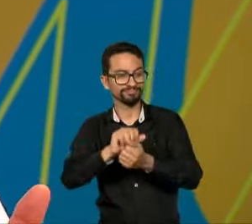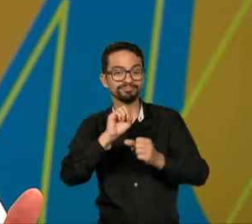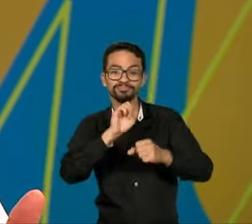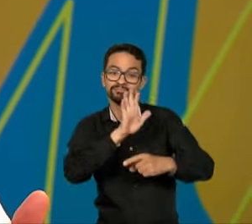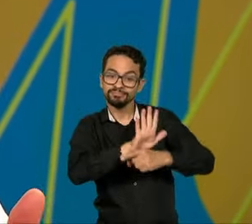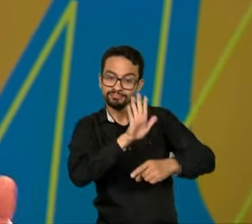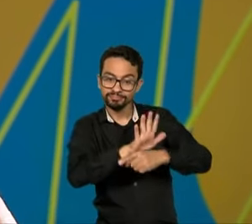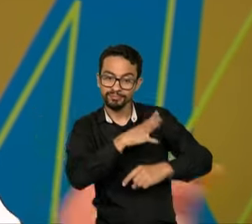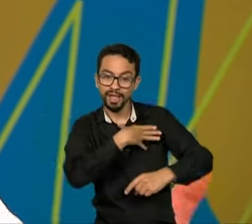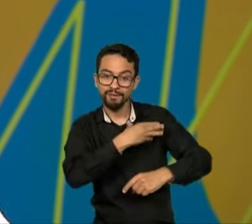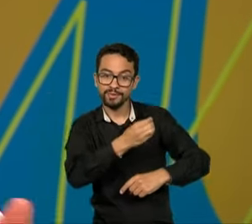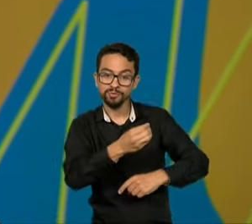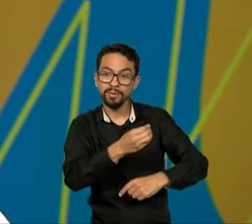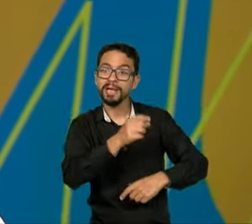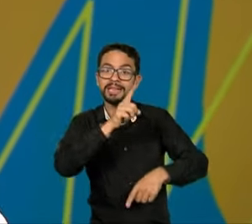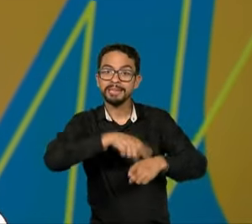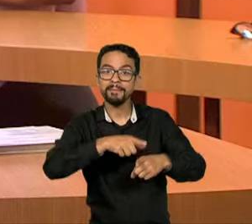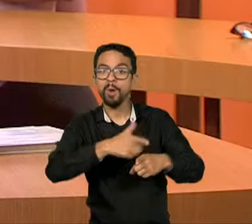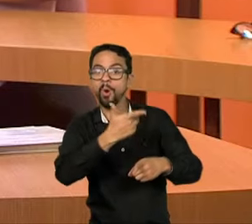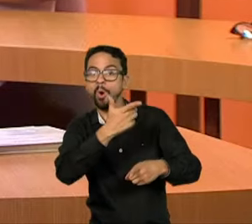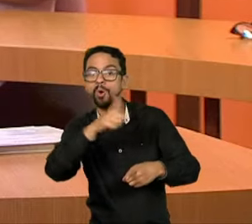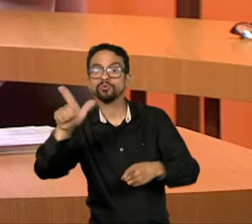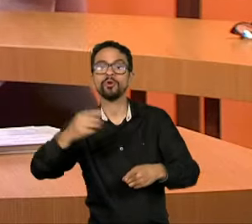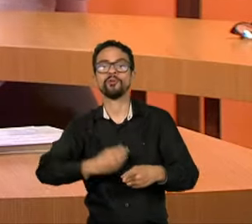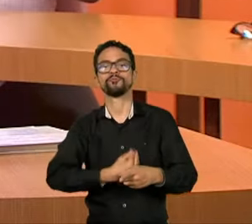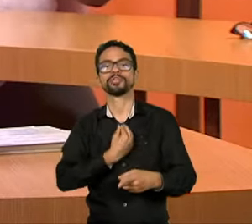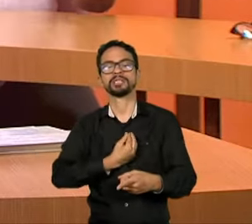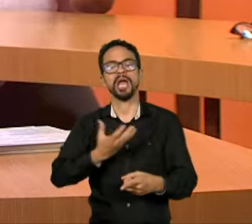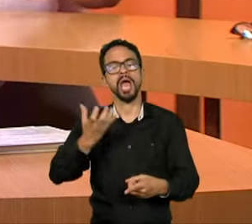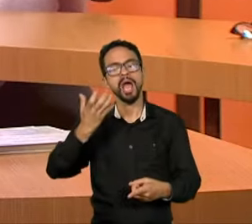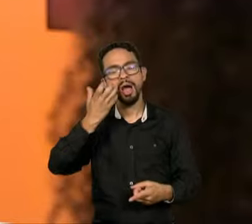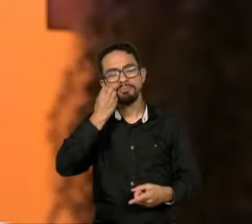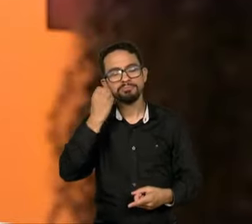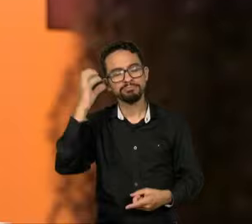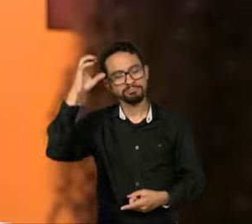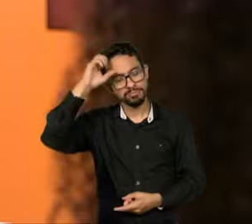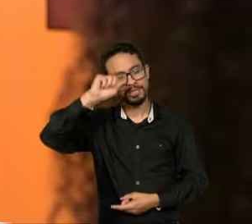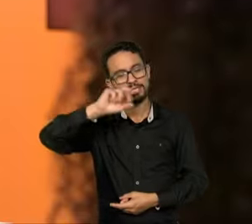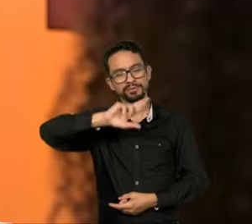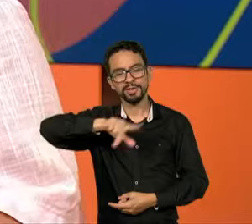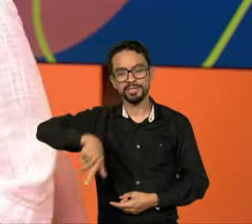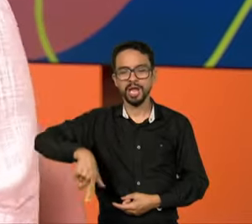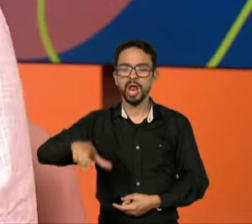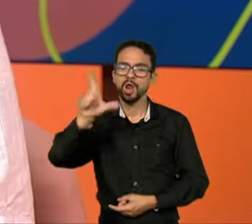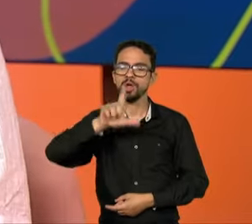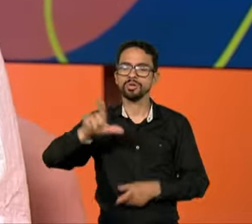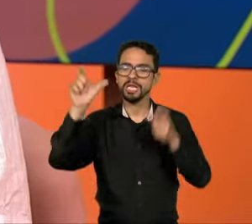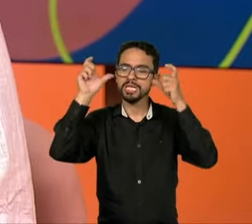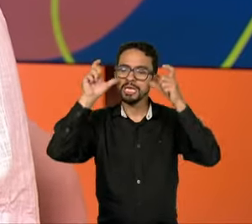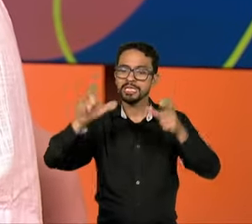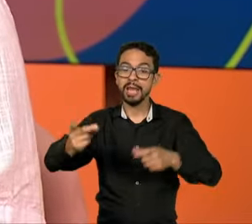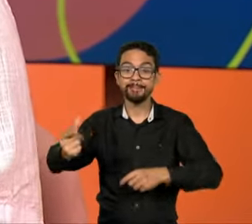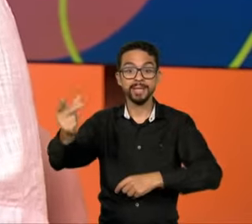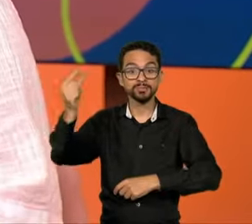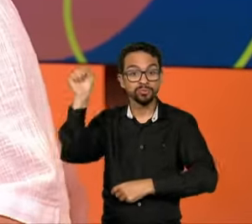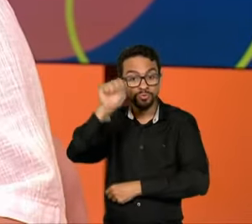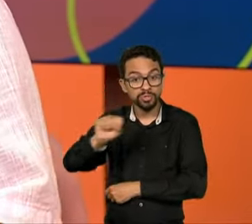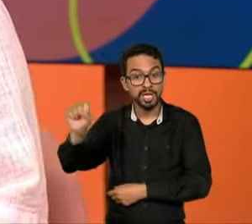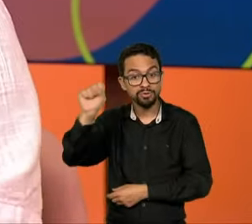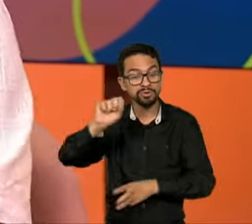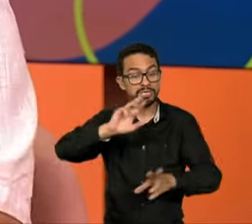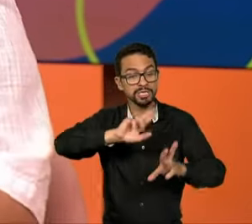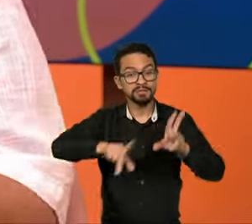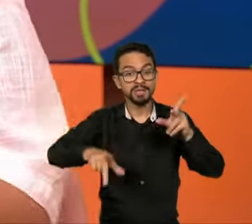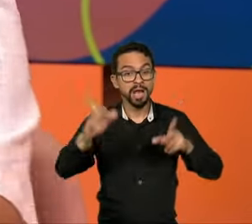outra vivência, que é a vivência. E aí, os interesses são outros de quando você era solteiro e não tinha filho ainda. Claro, a maturidade também, né? Os programas